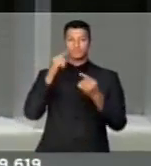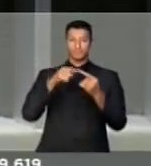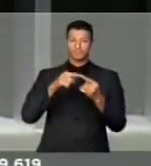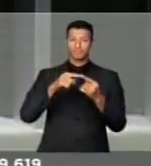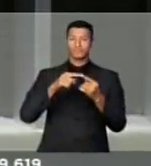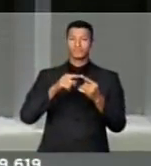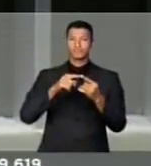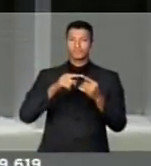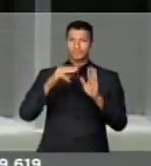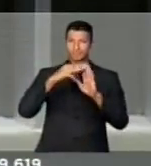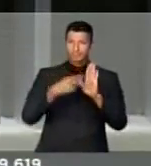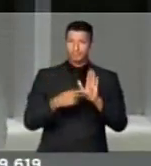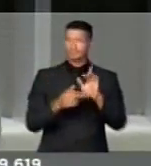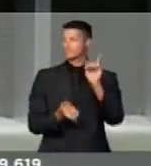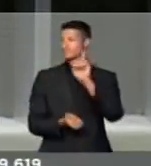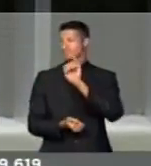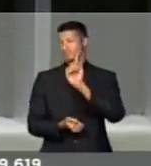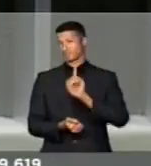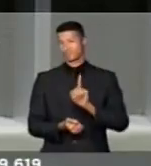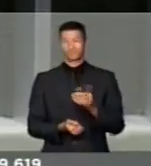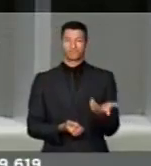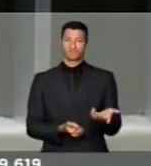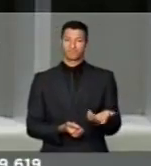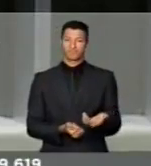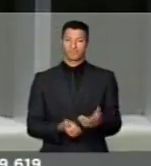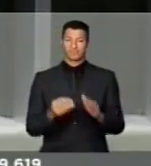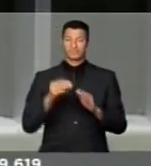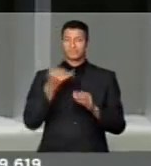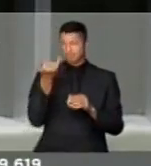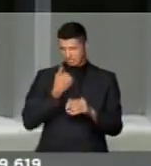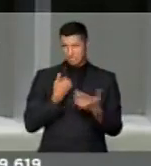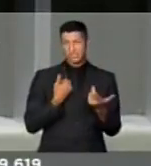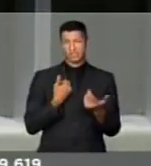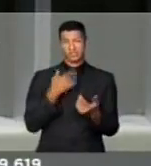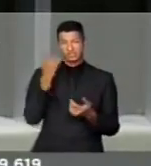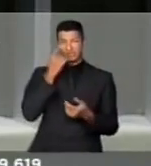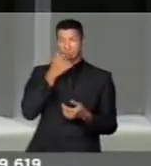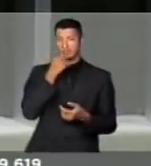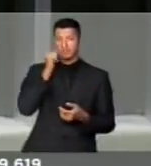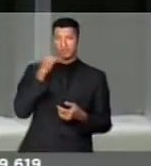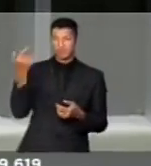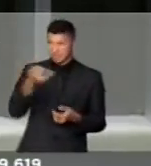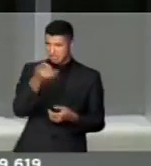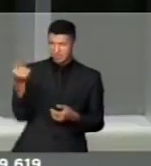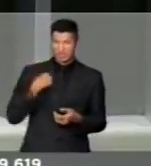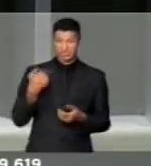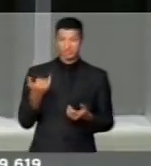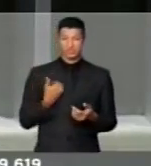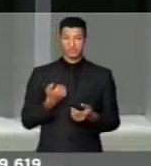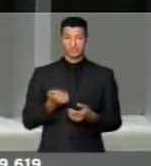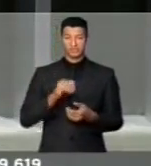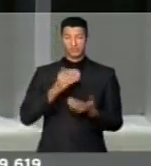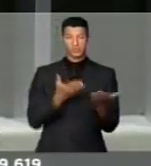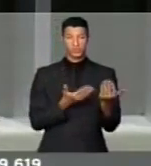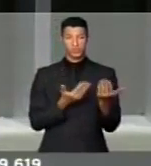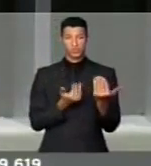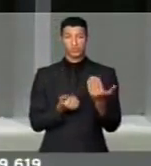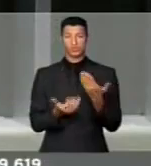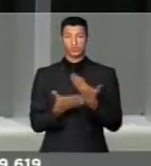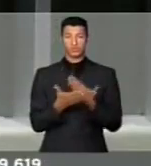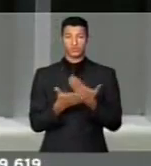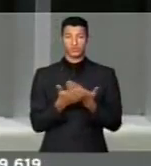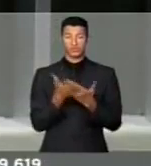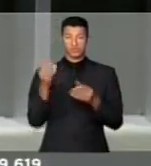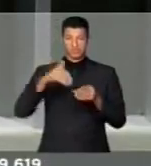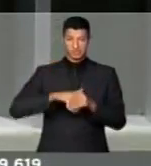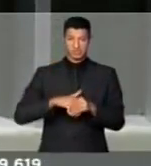dessa medida? É claro que não. Me diga uma coisa, deputados e deputadas, um jovem estudante do